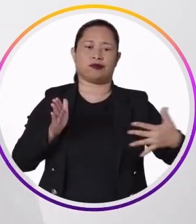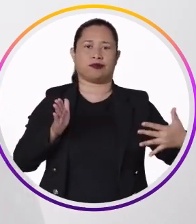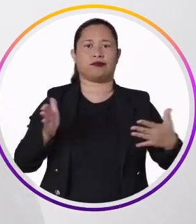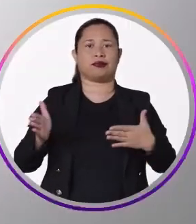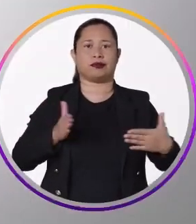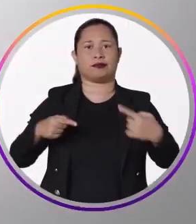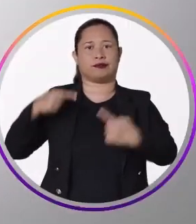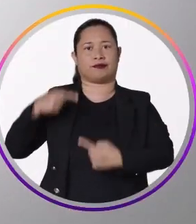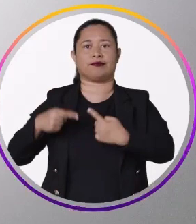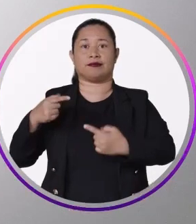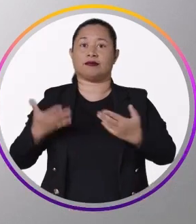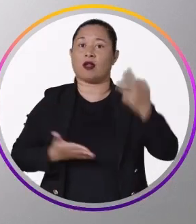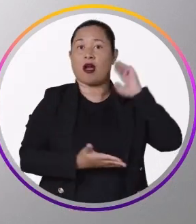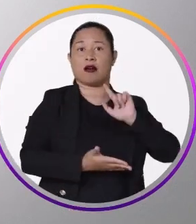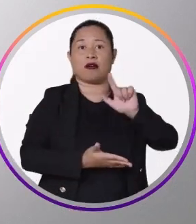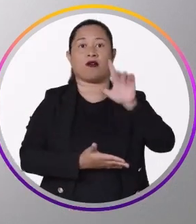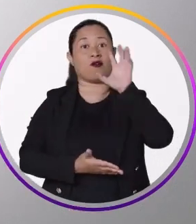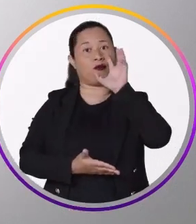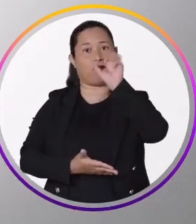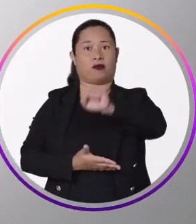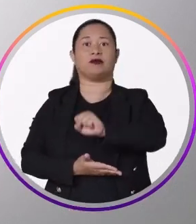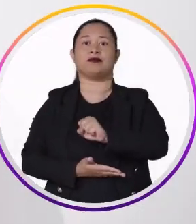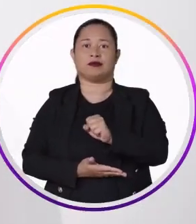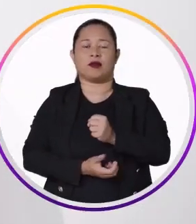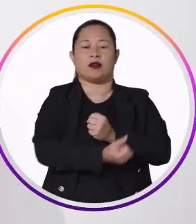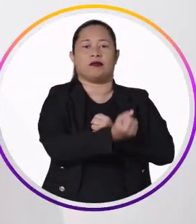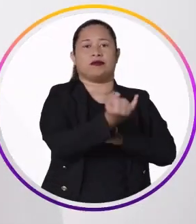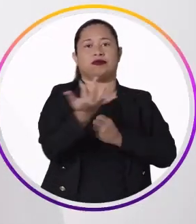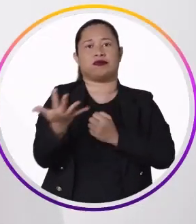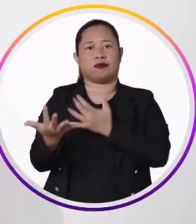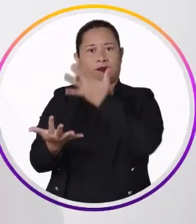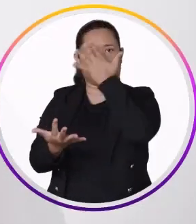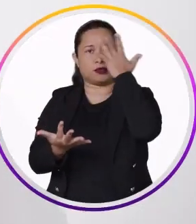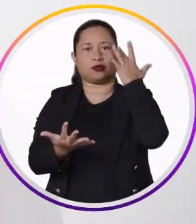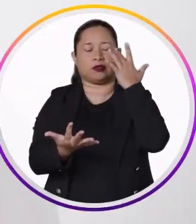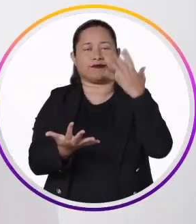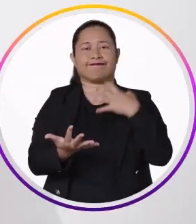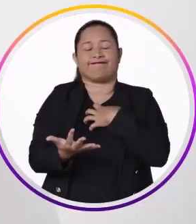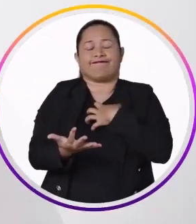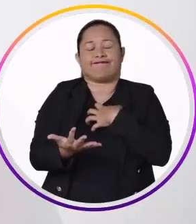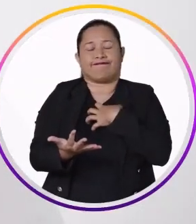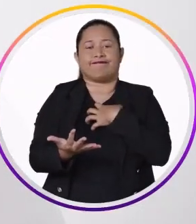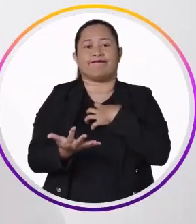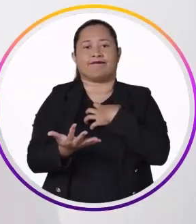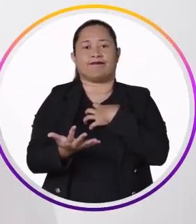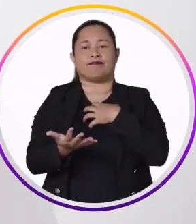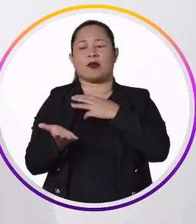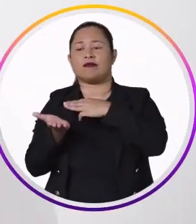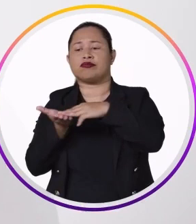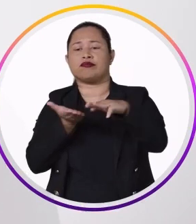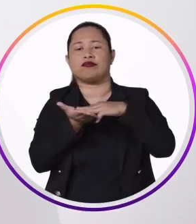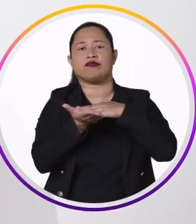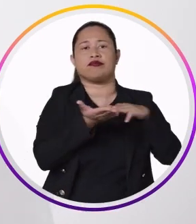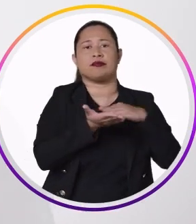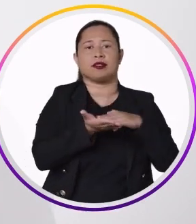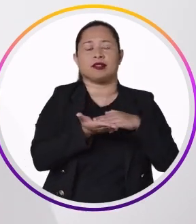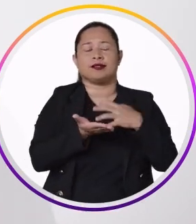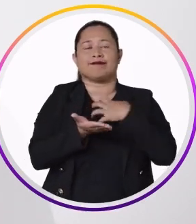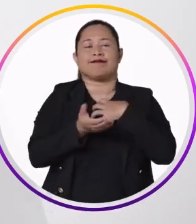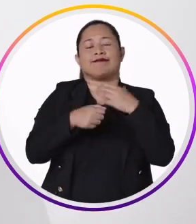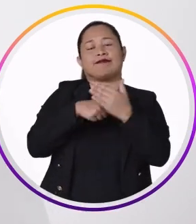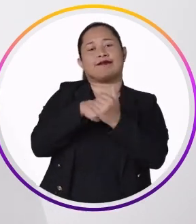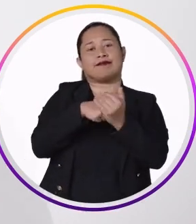de campanha. Raquel é uma mulher forte. Milhares de pessoas se sensibilizaram e enviaram mensagens